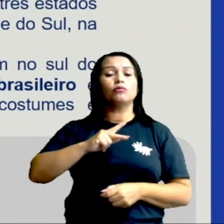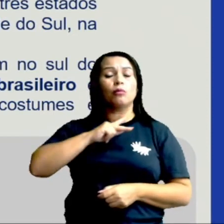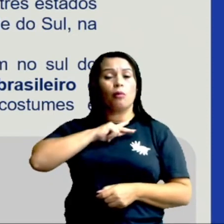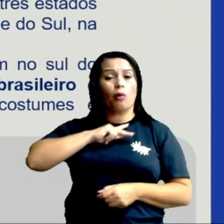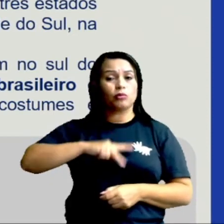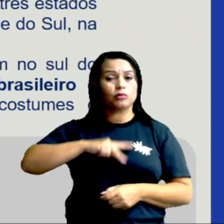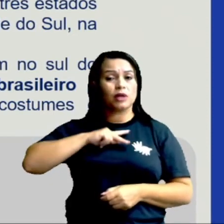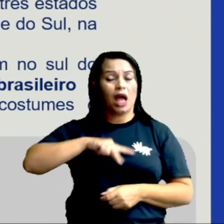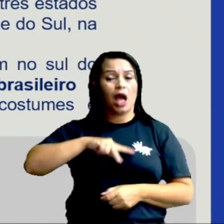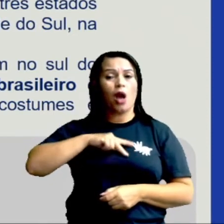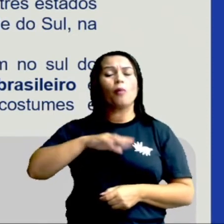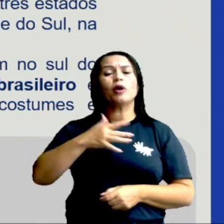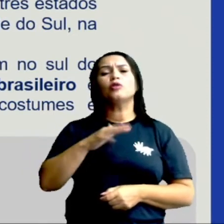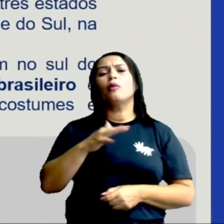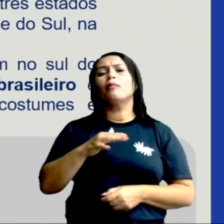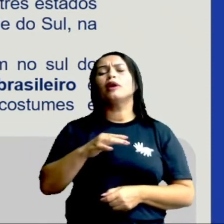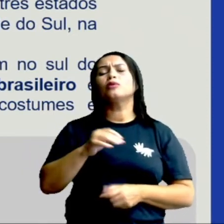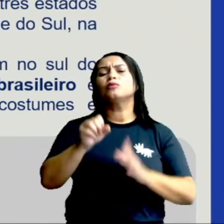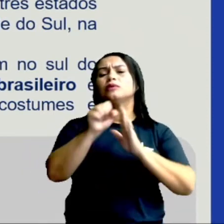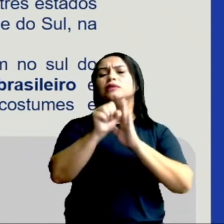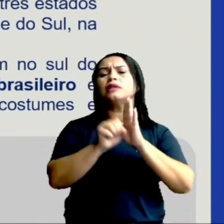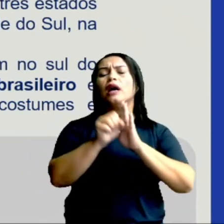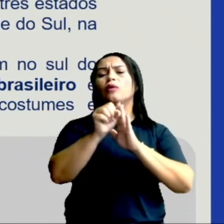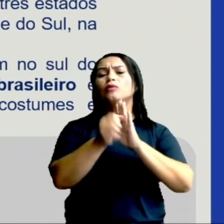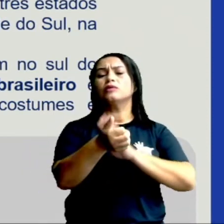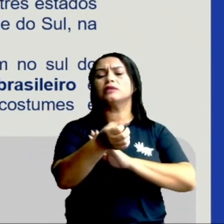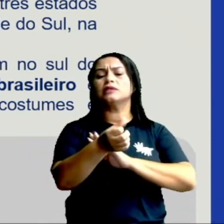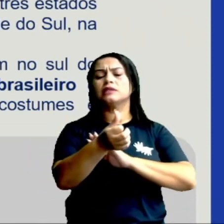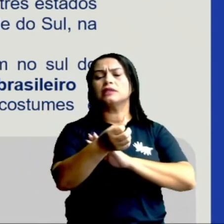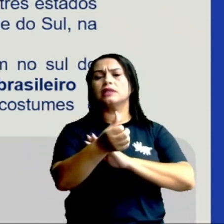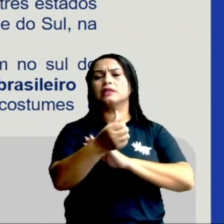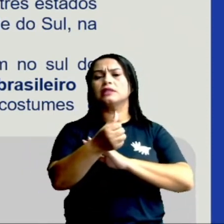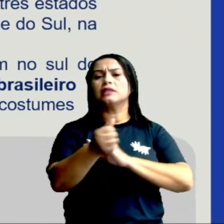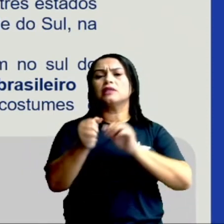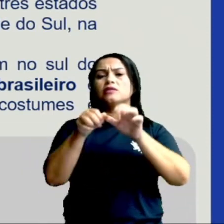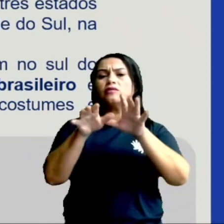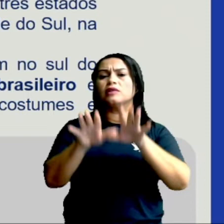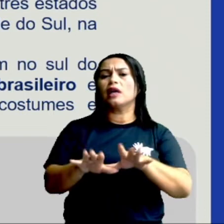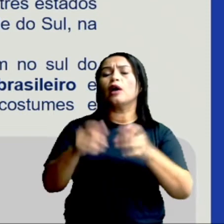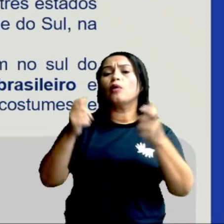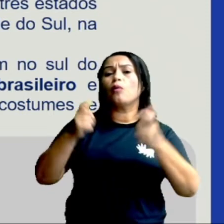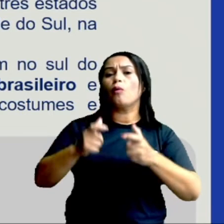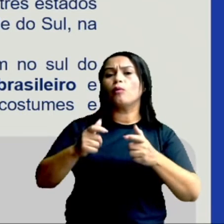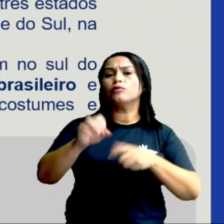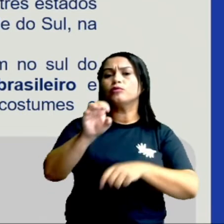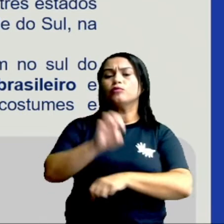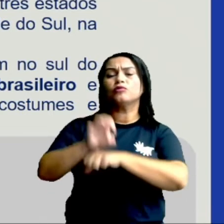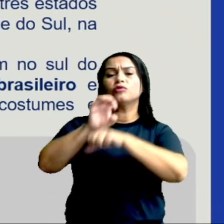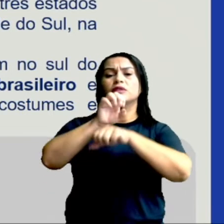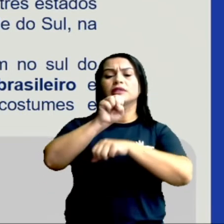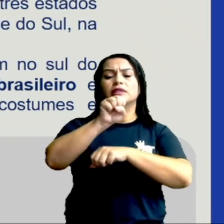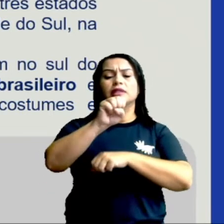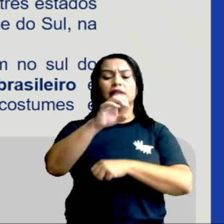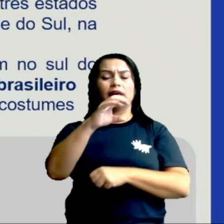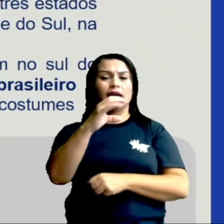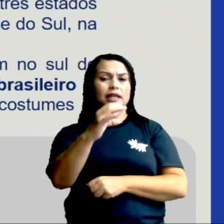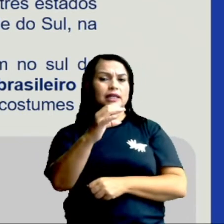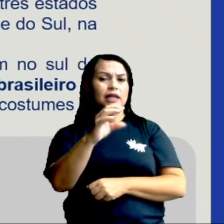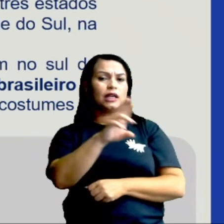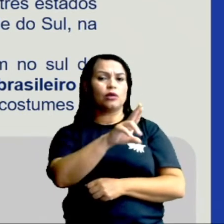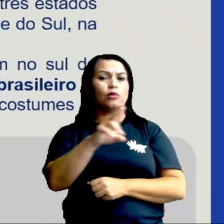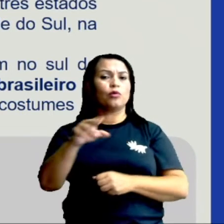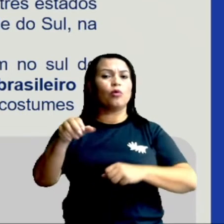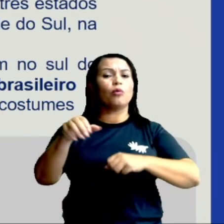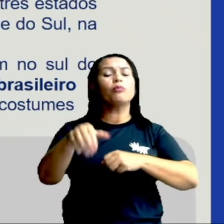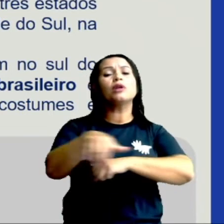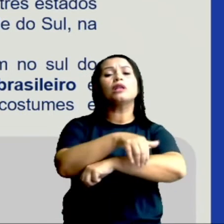século XVI, a ocupação iniciou-se no atual estado de Santa Catarina, tá? Destacando-se a Vila São Francisco